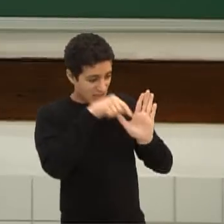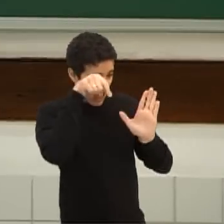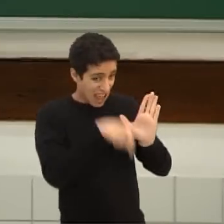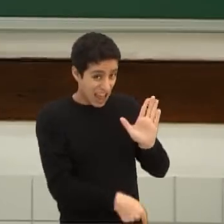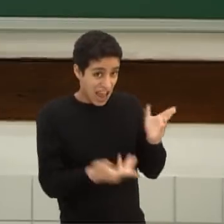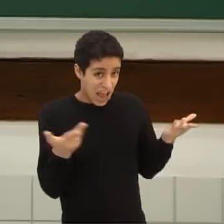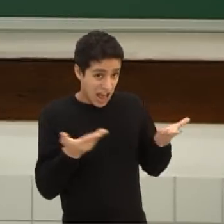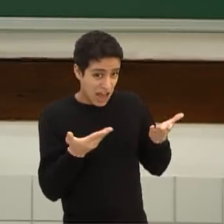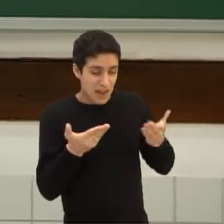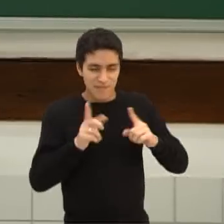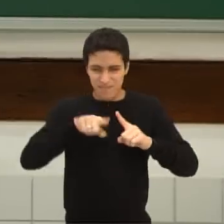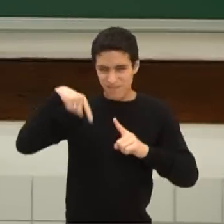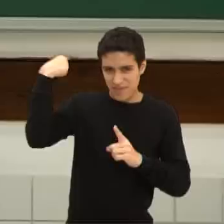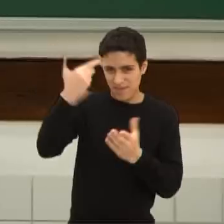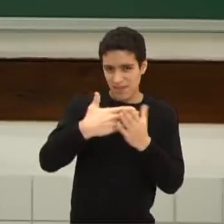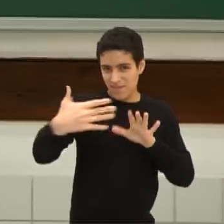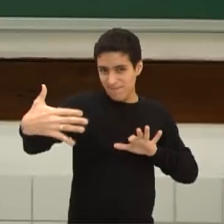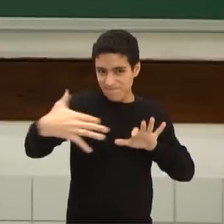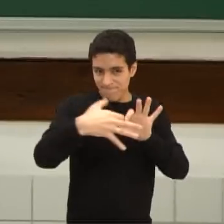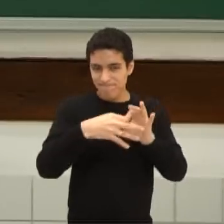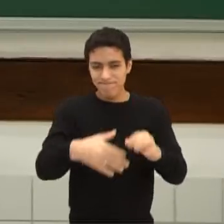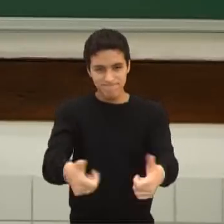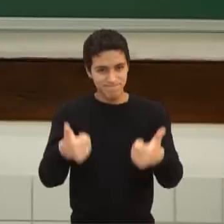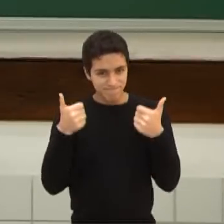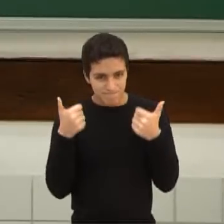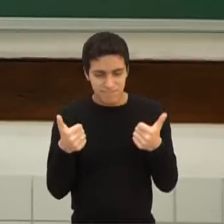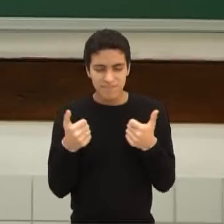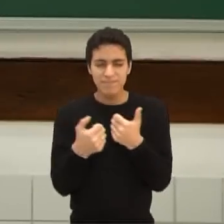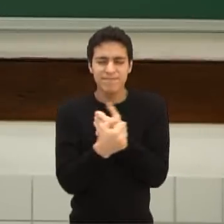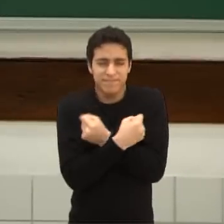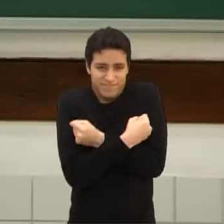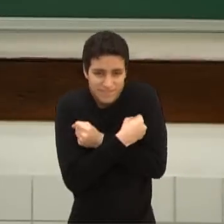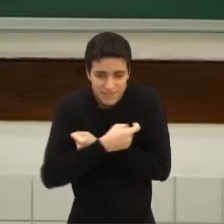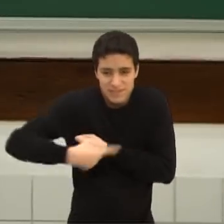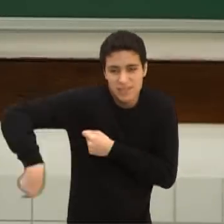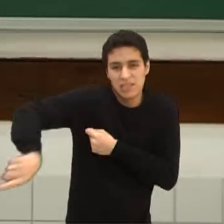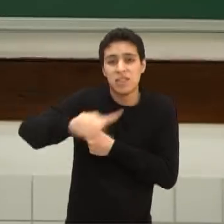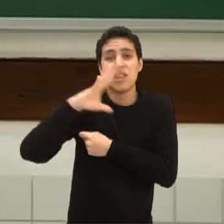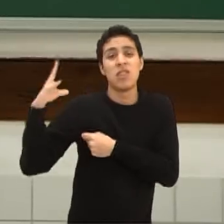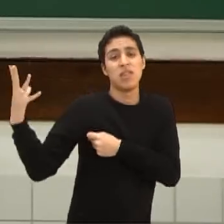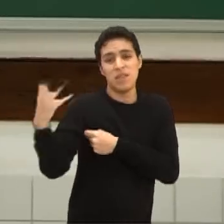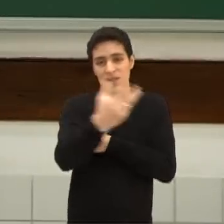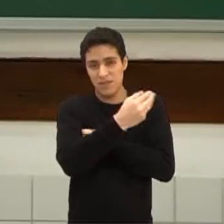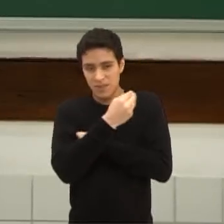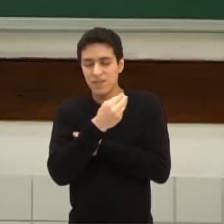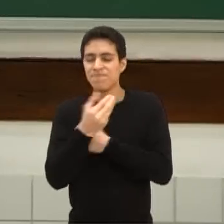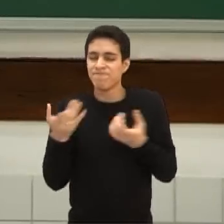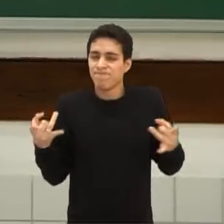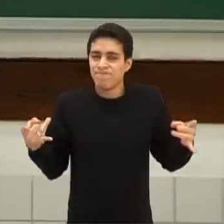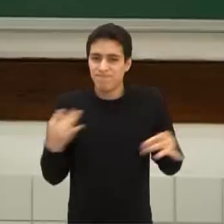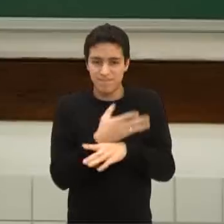agora para a aula que vem. Certinho? O meu grande abraço a todos vocês. Vamos